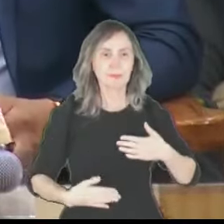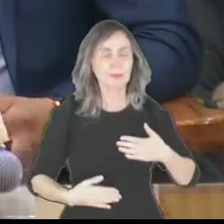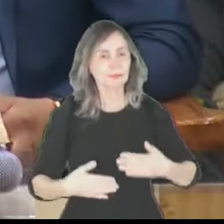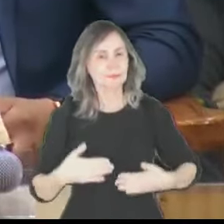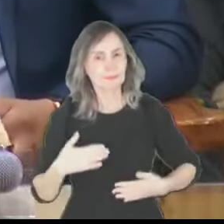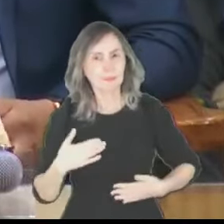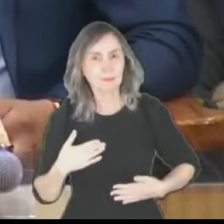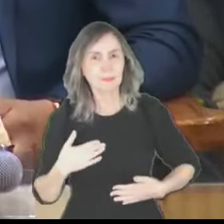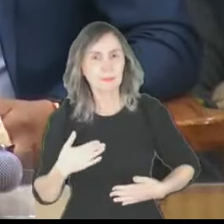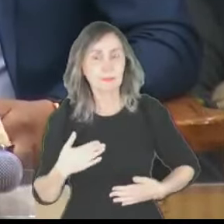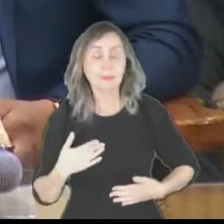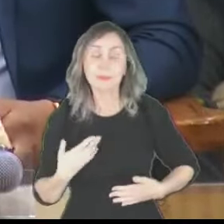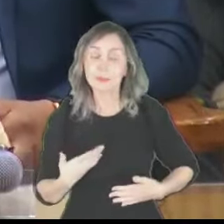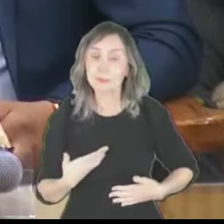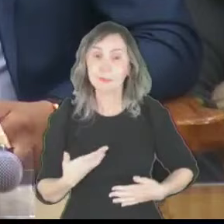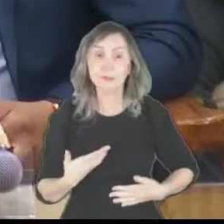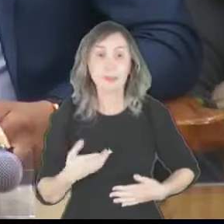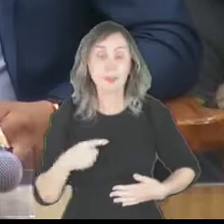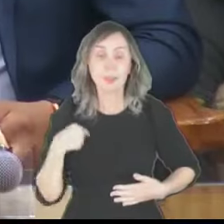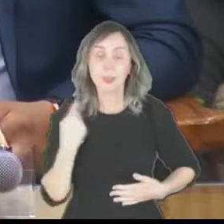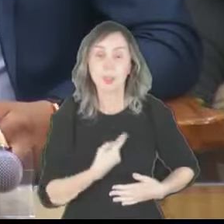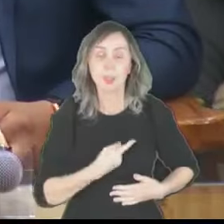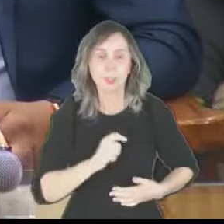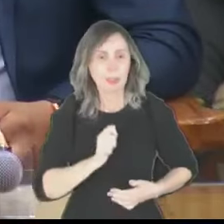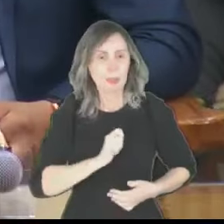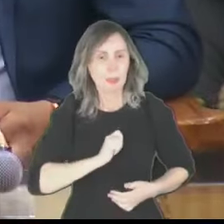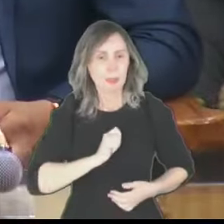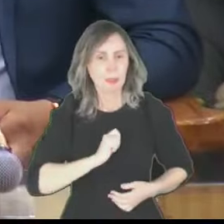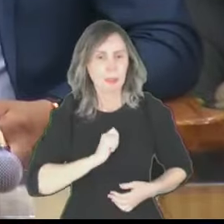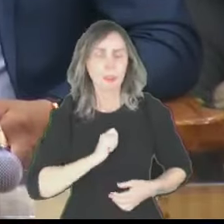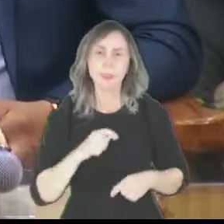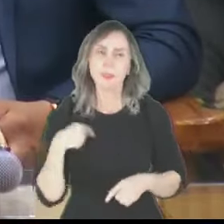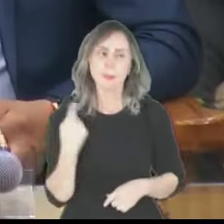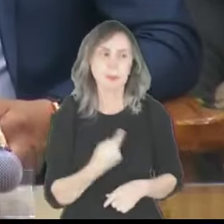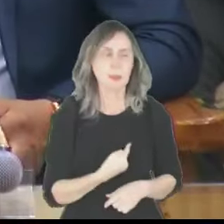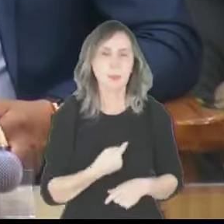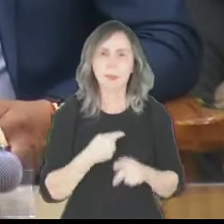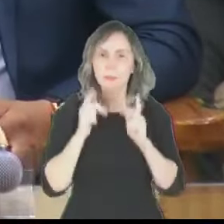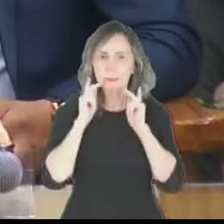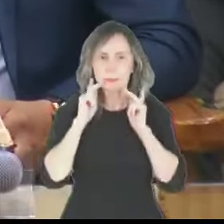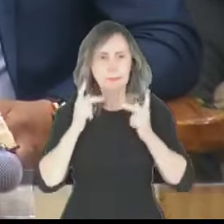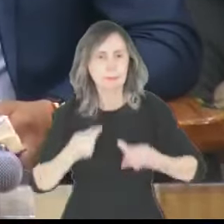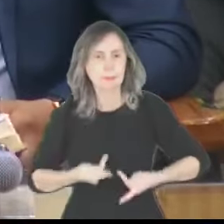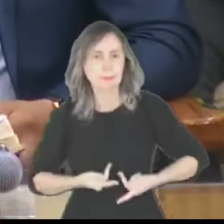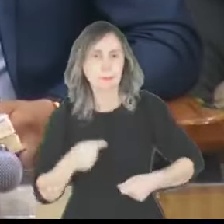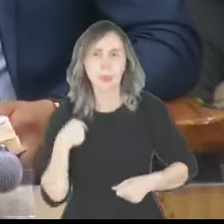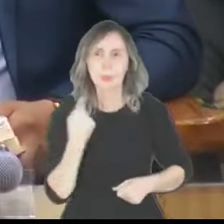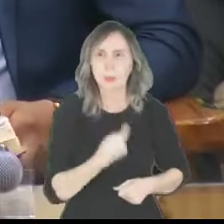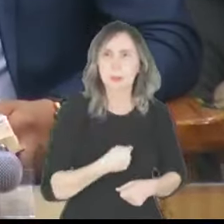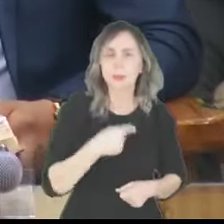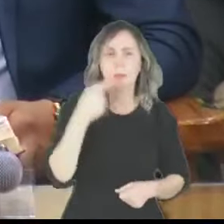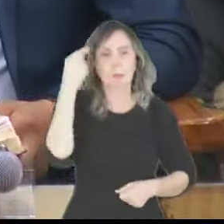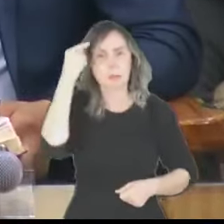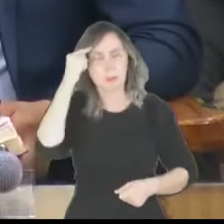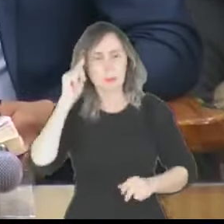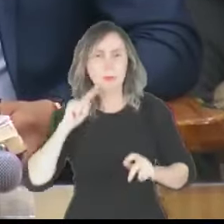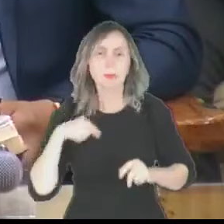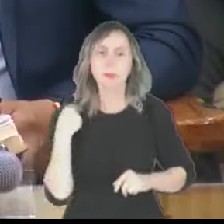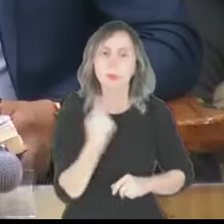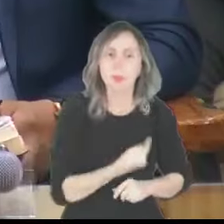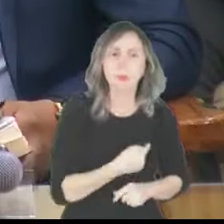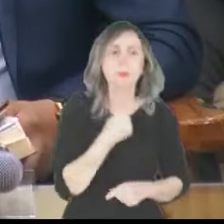Ou seja, nossa antropologia, a nossa humanidade, os nossos pensamentos, os nossos desejos,